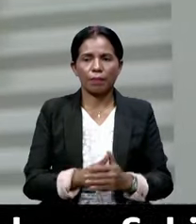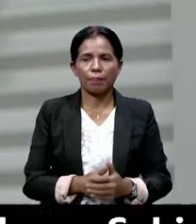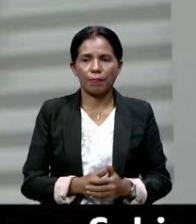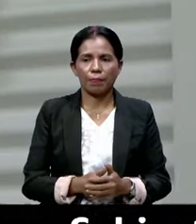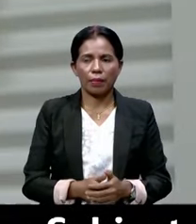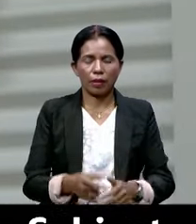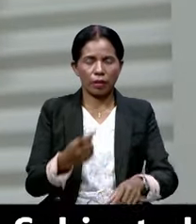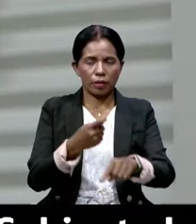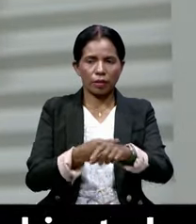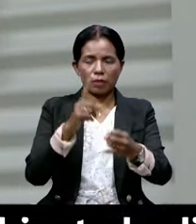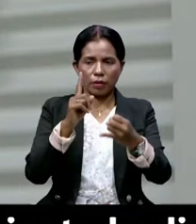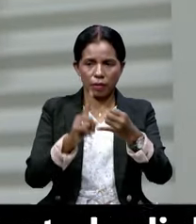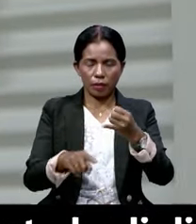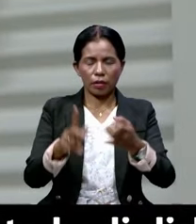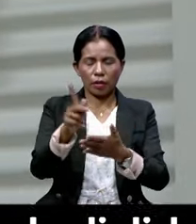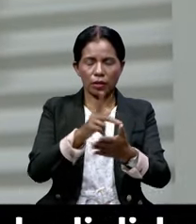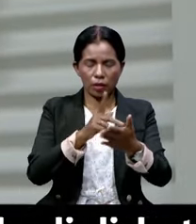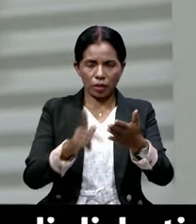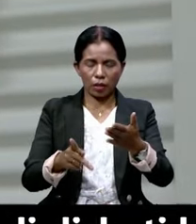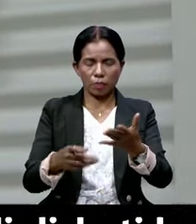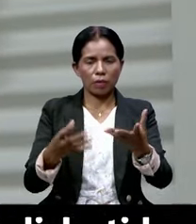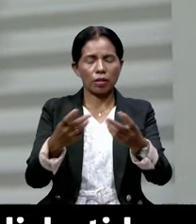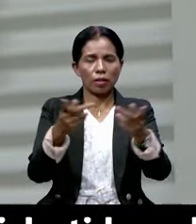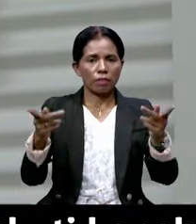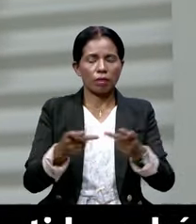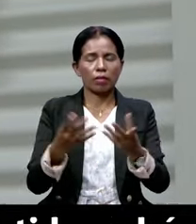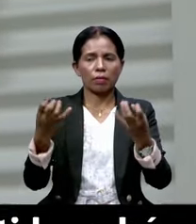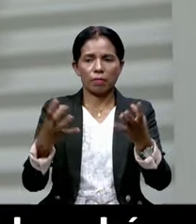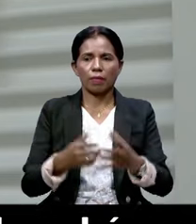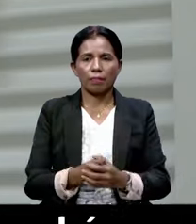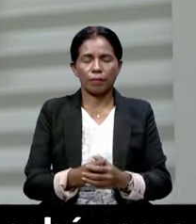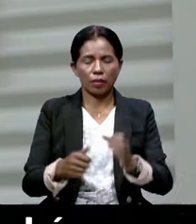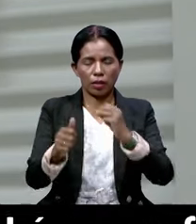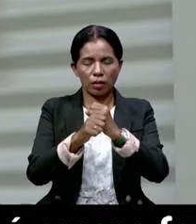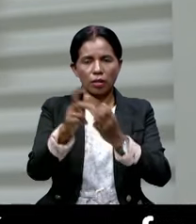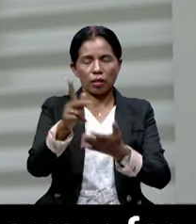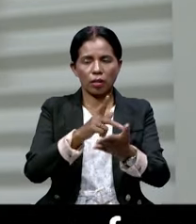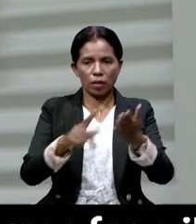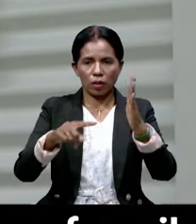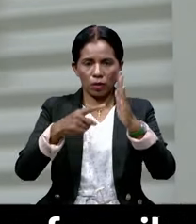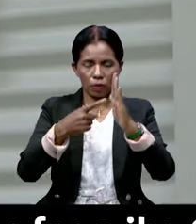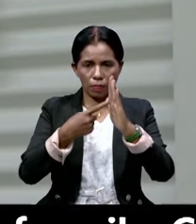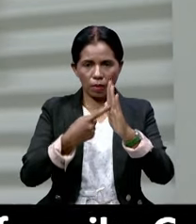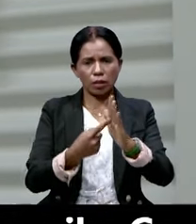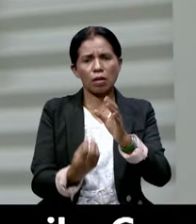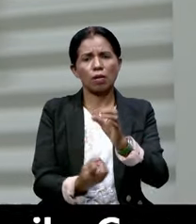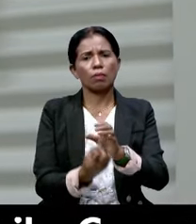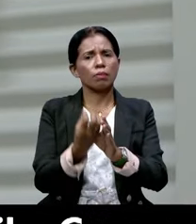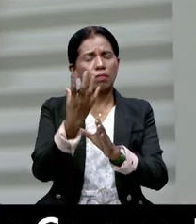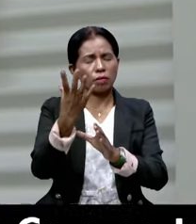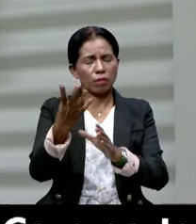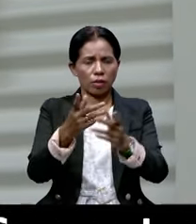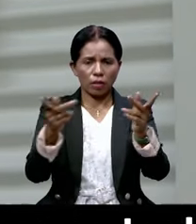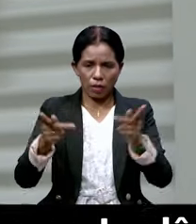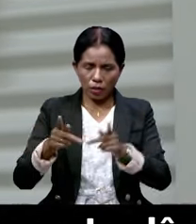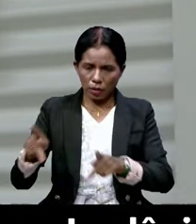E há tempo e que os crimes acontecem a fatim hoto-hoto. Há são crimes que buras e a fatim público